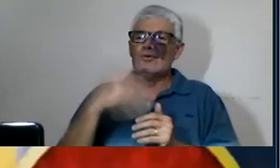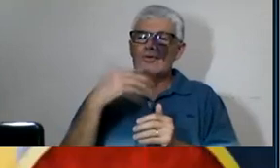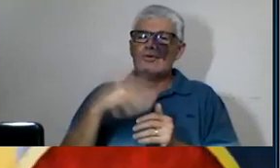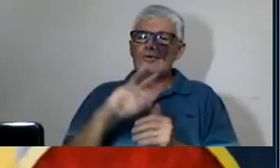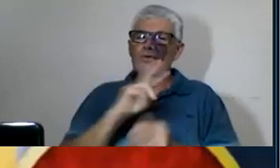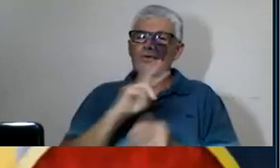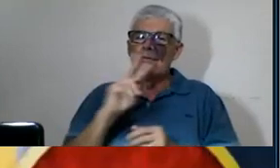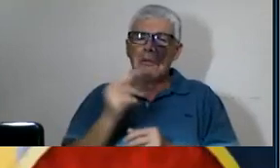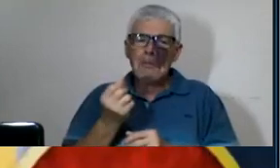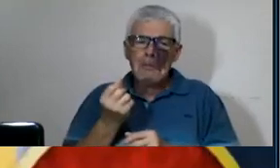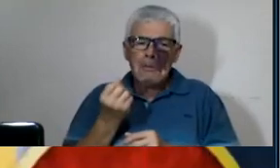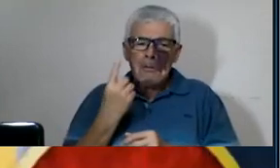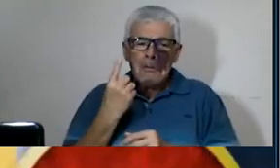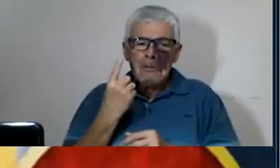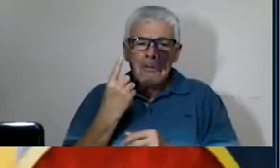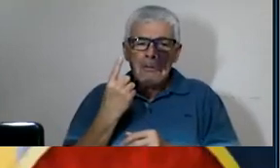vendo?